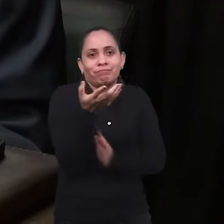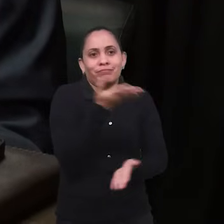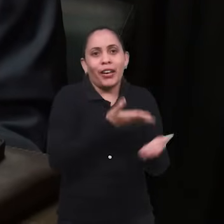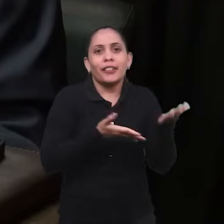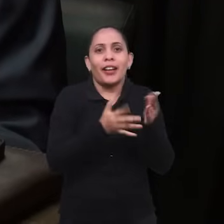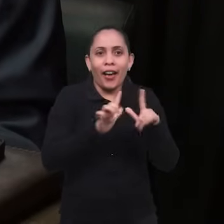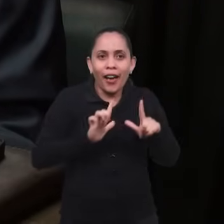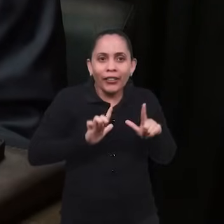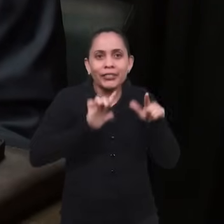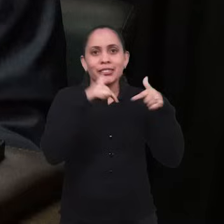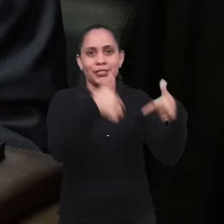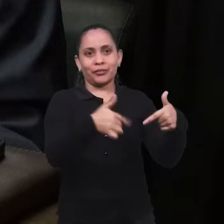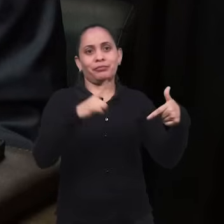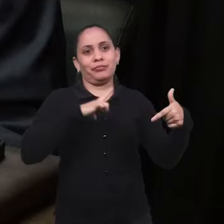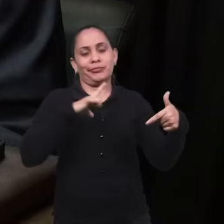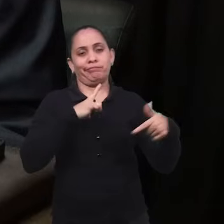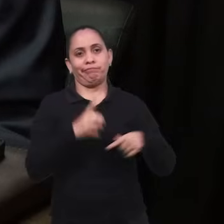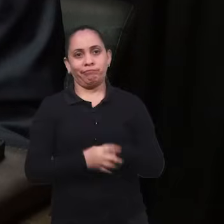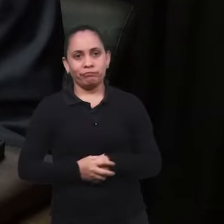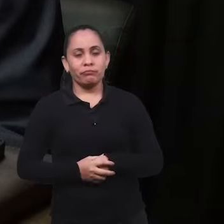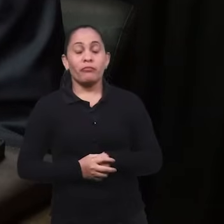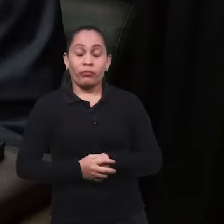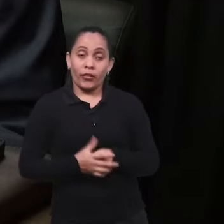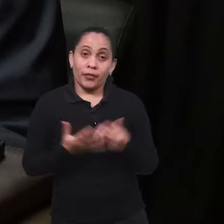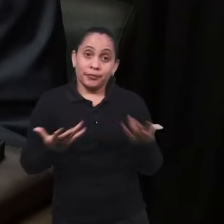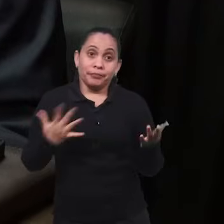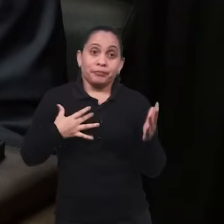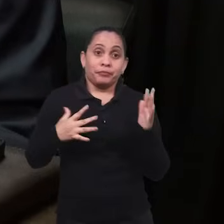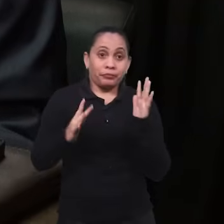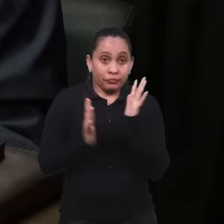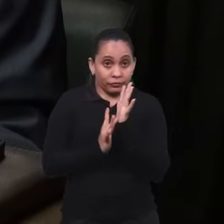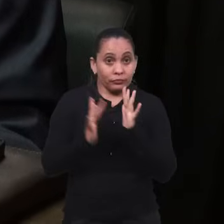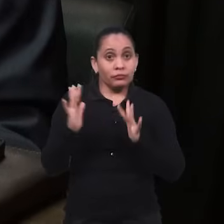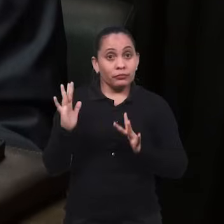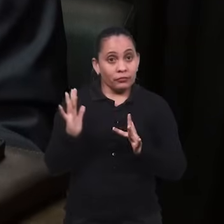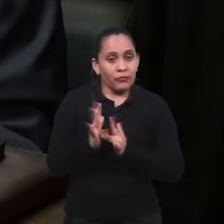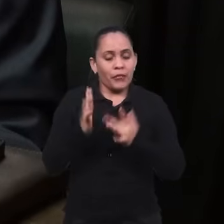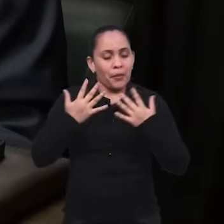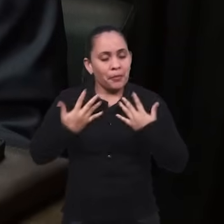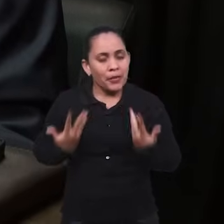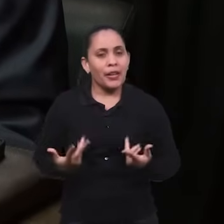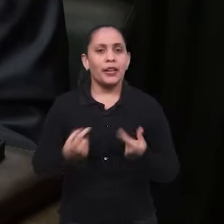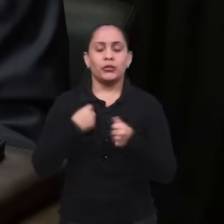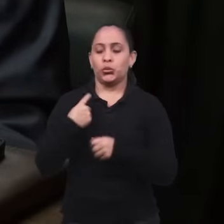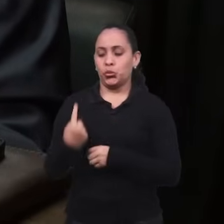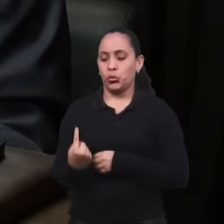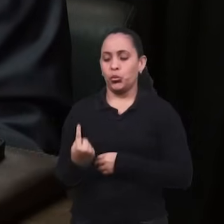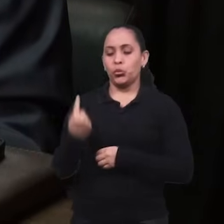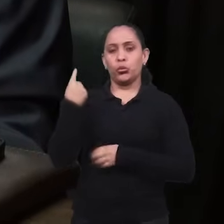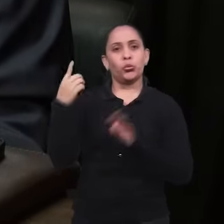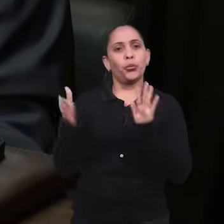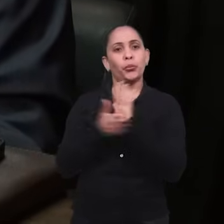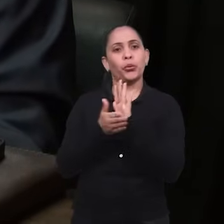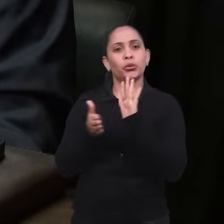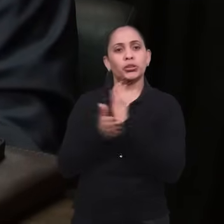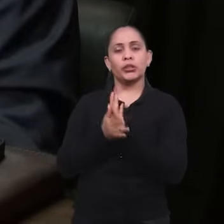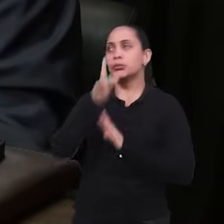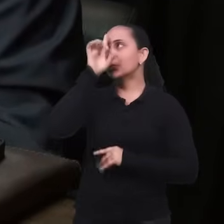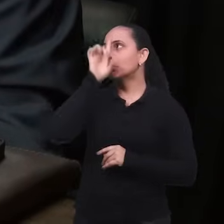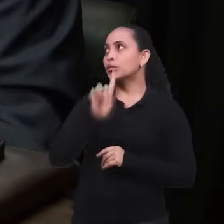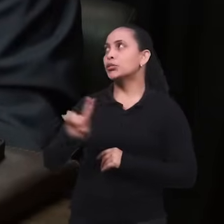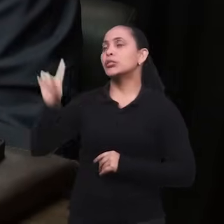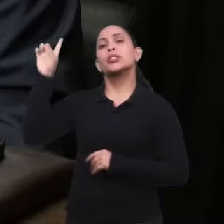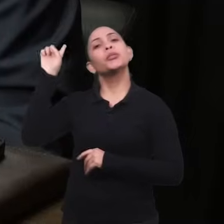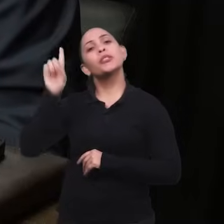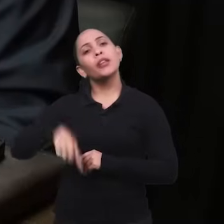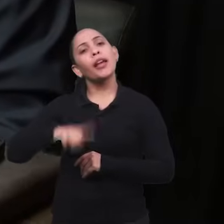Santo faz parte integrante, como Jesus, desse grande e maravilhoso, único projeto que Deus tem para a vida do homem,